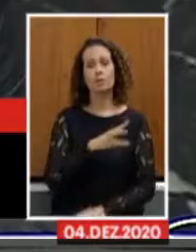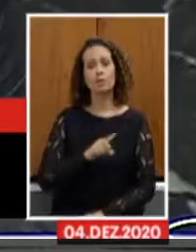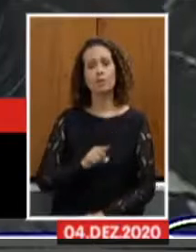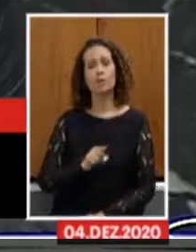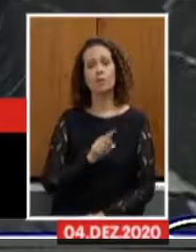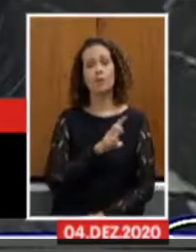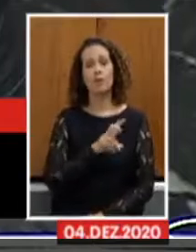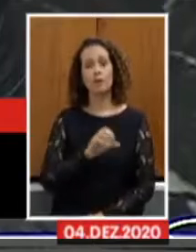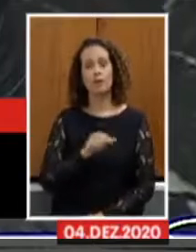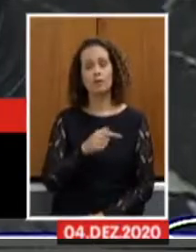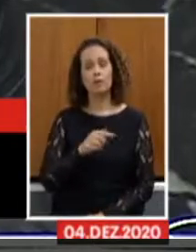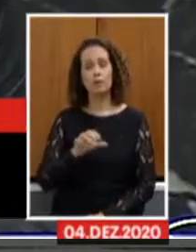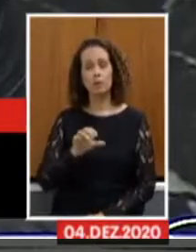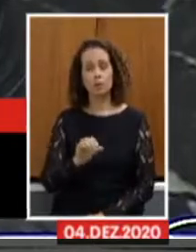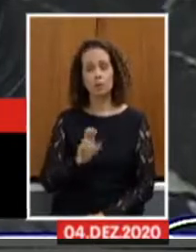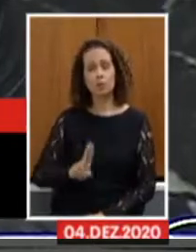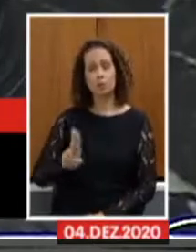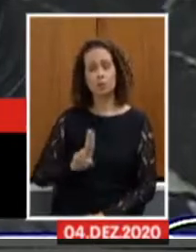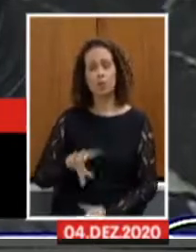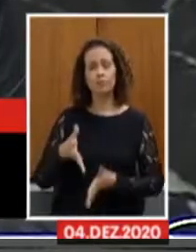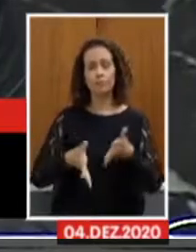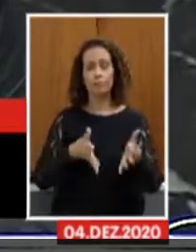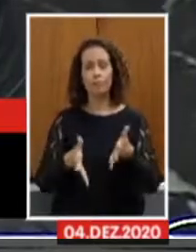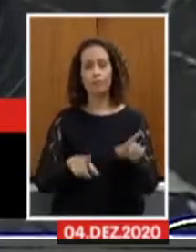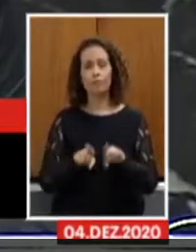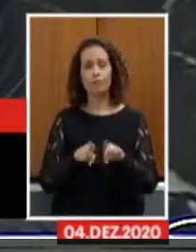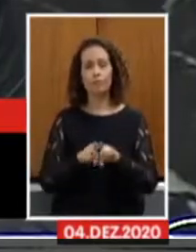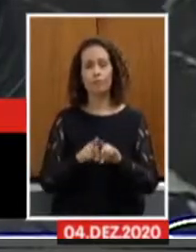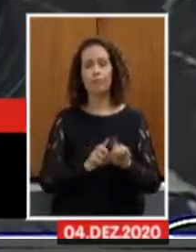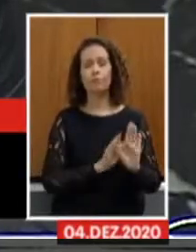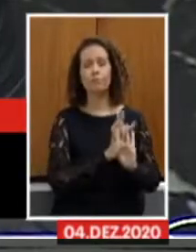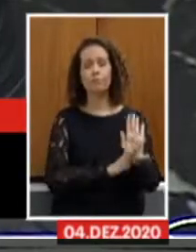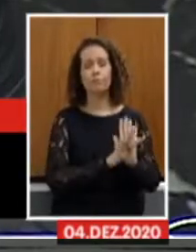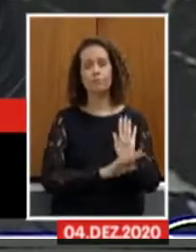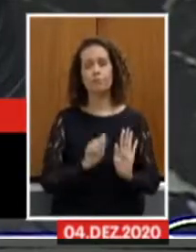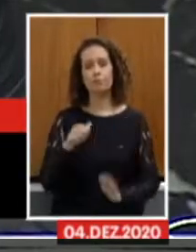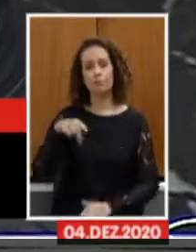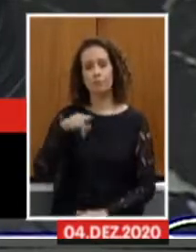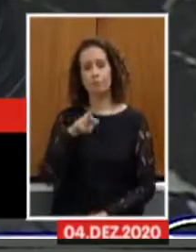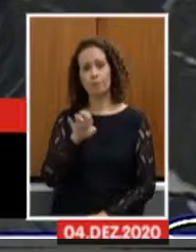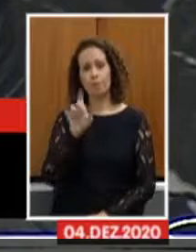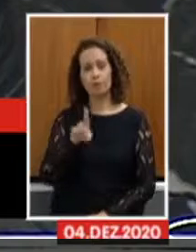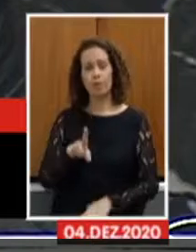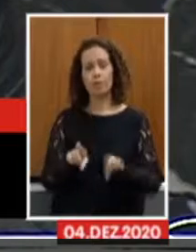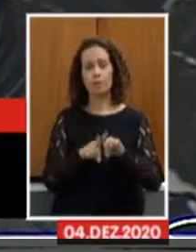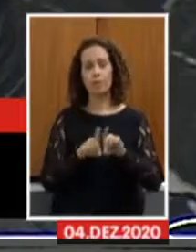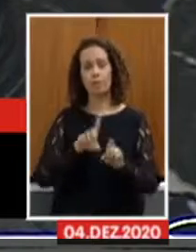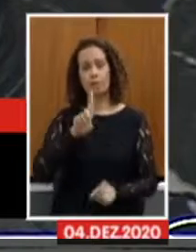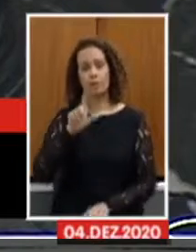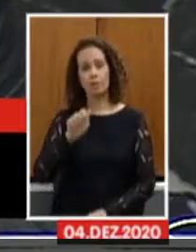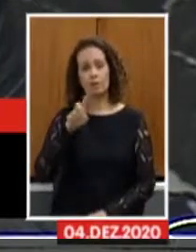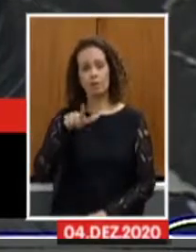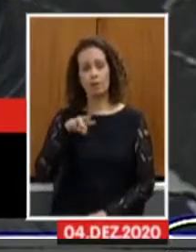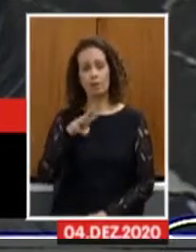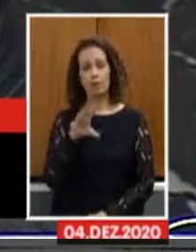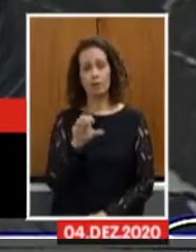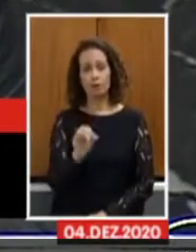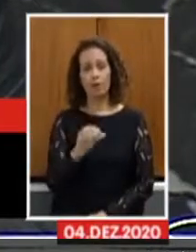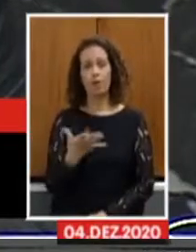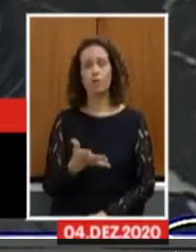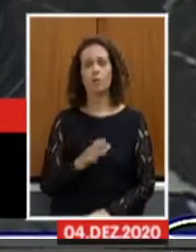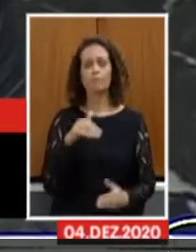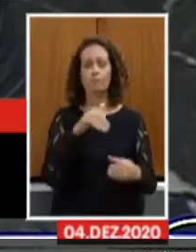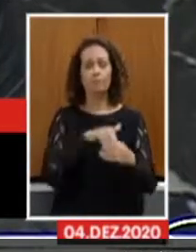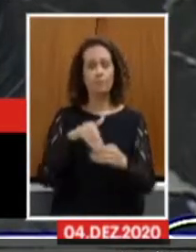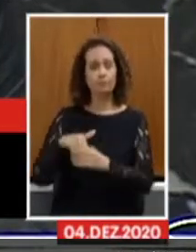3.578/2016, fazem uso da palavra para encaminhar a votação da matéria os deputados André Quintão, Antônio Carlos Arante e Dalmo Ribeiro Silva, após o que são submetidos à